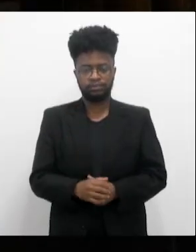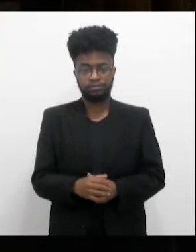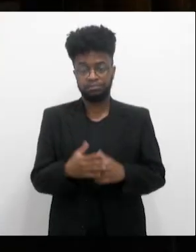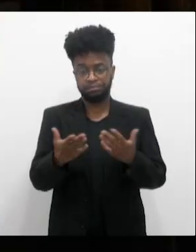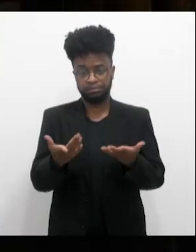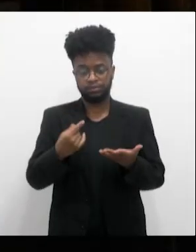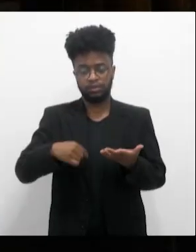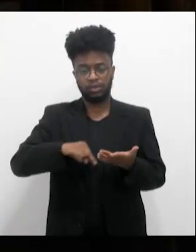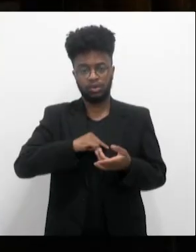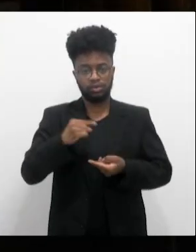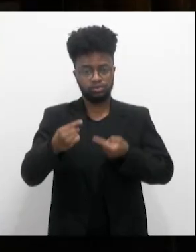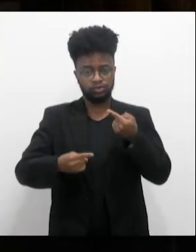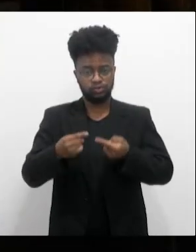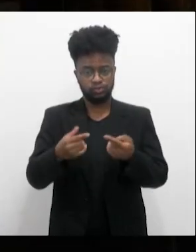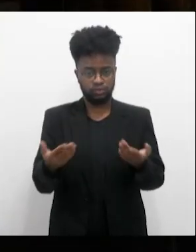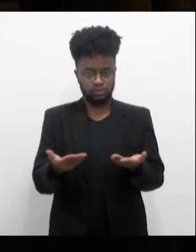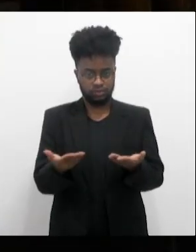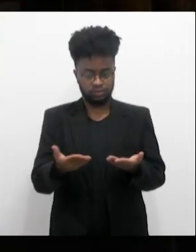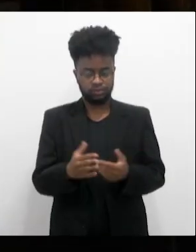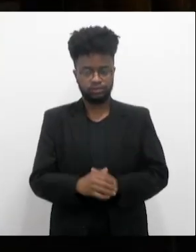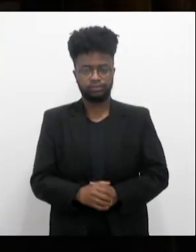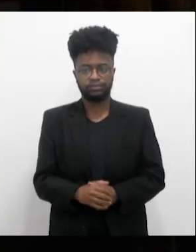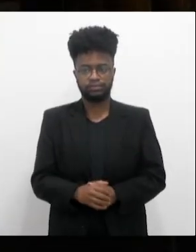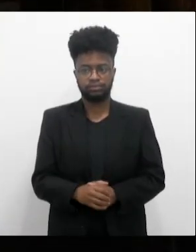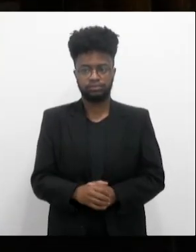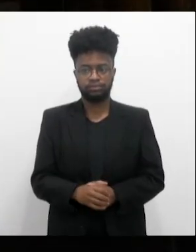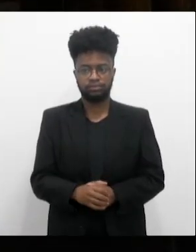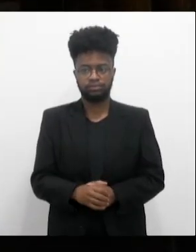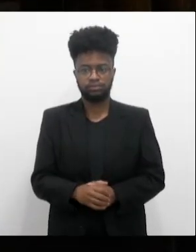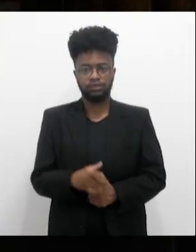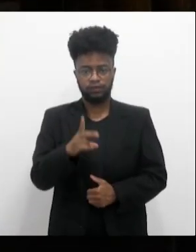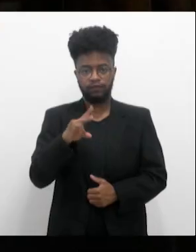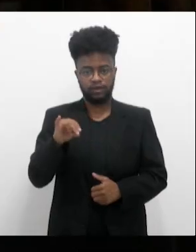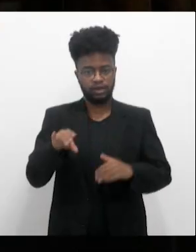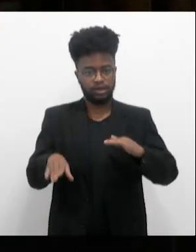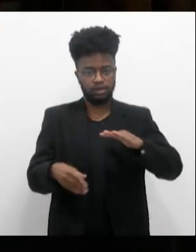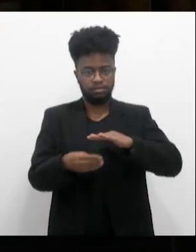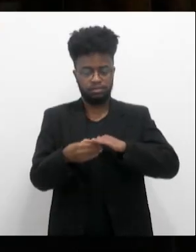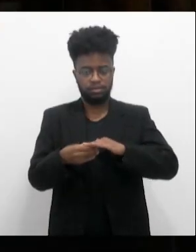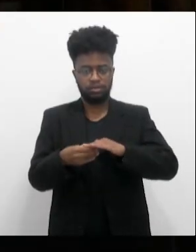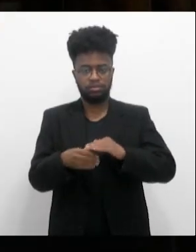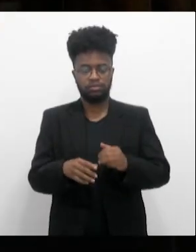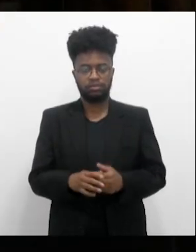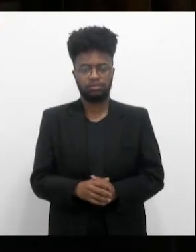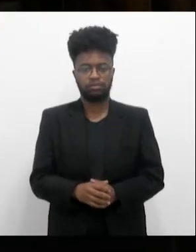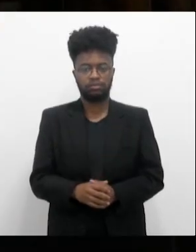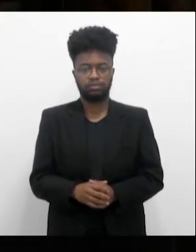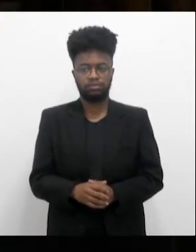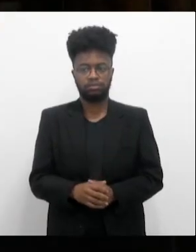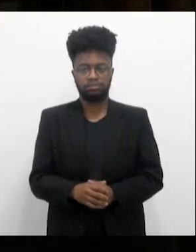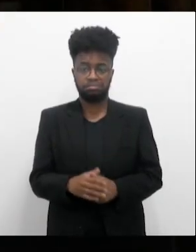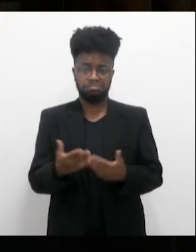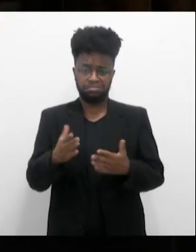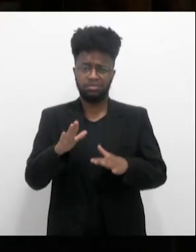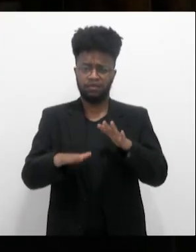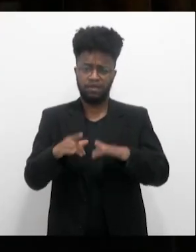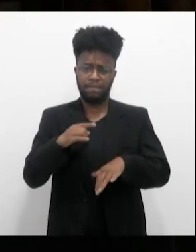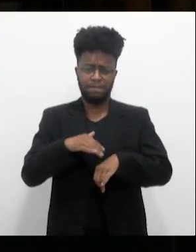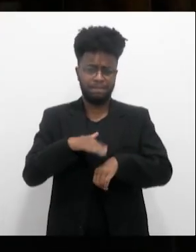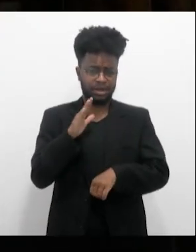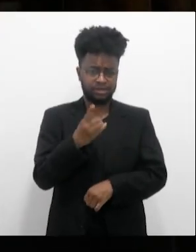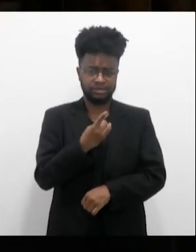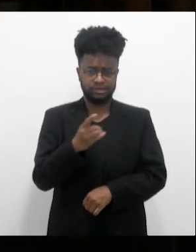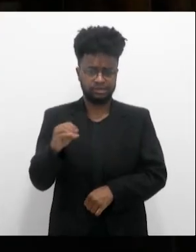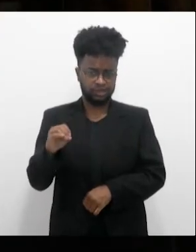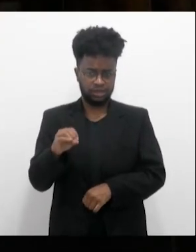vamos discutir hoje. Será emendado, quiçá mais de 100